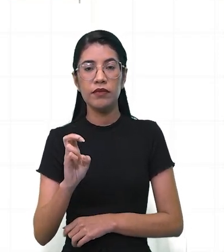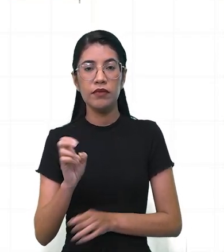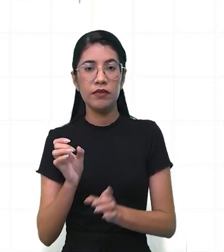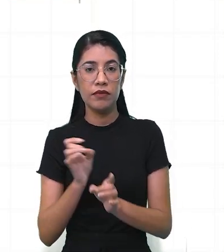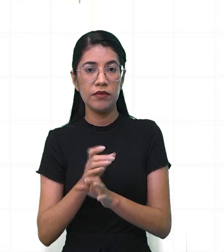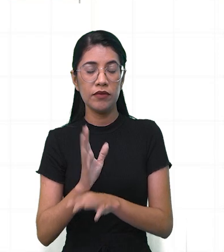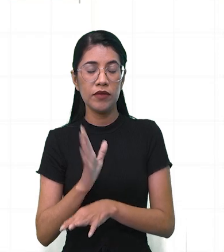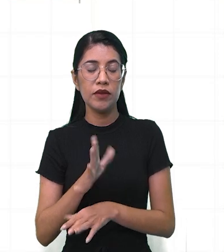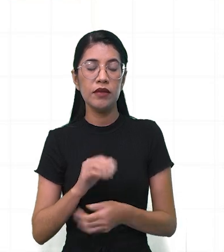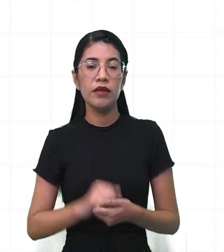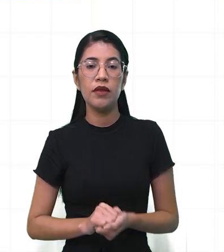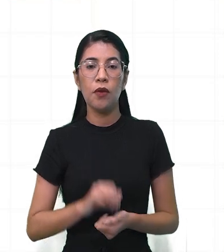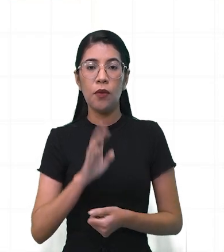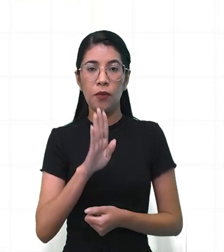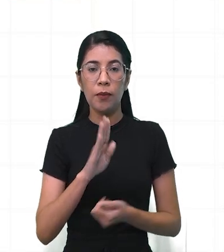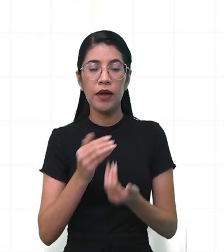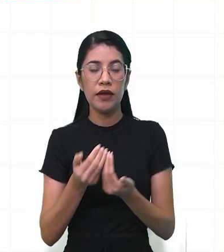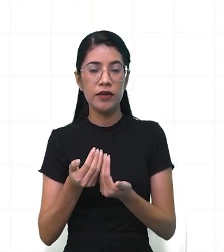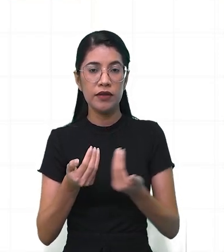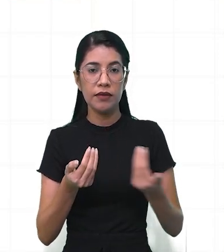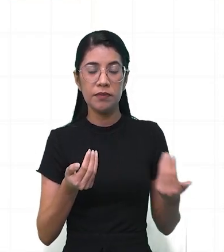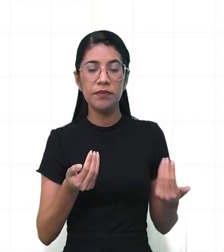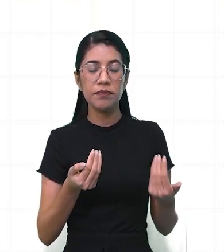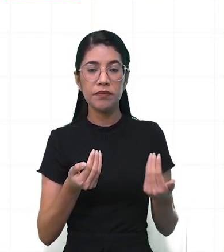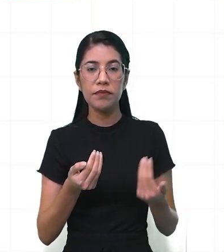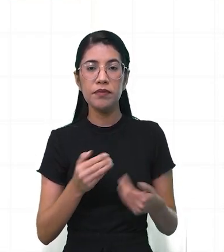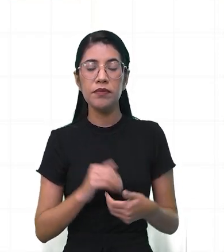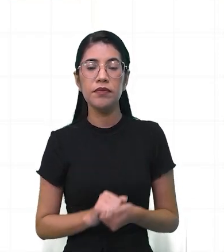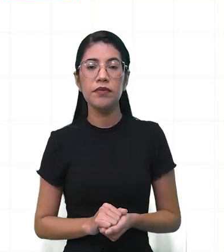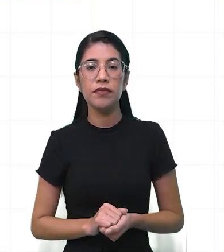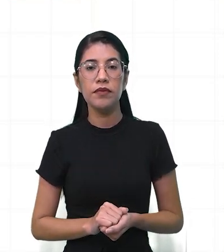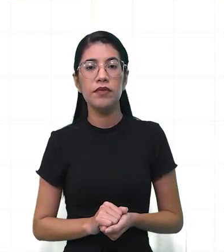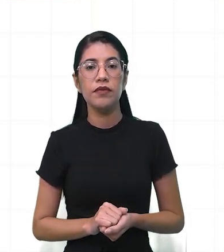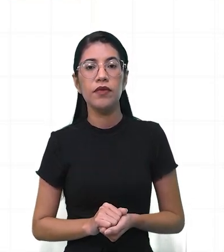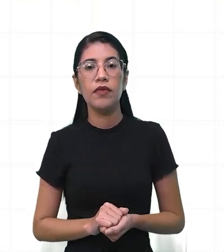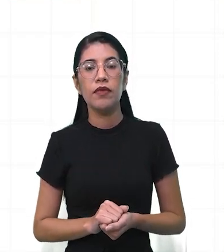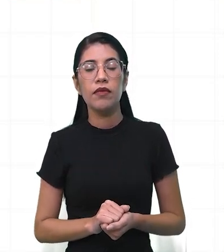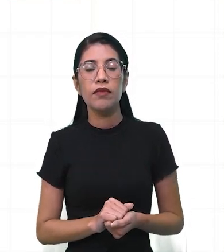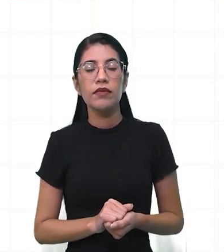pronto. Vamos isolar aqui o B fica sozinho desse lado.